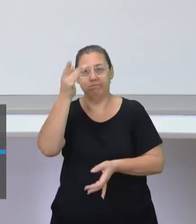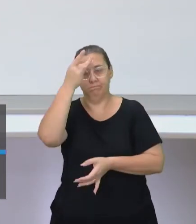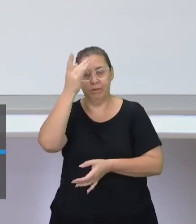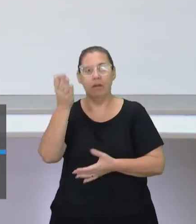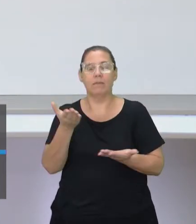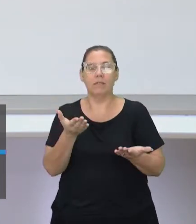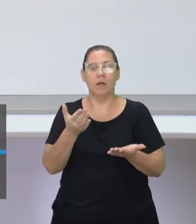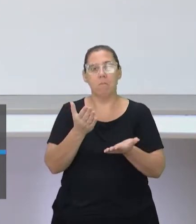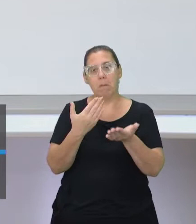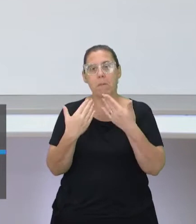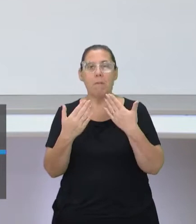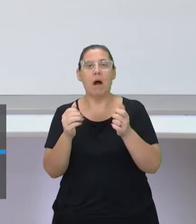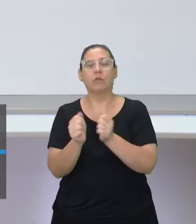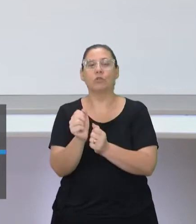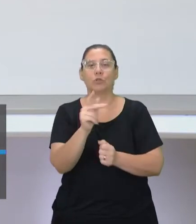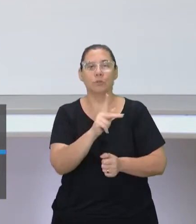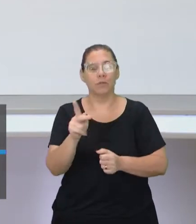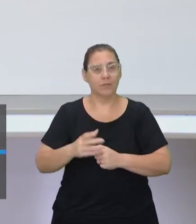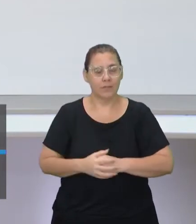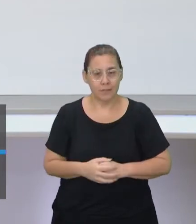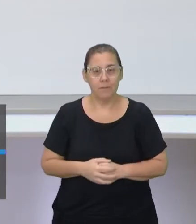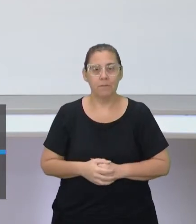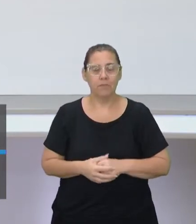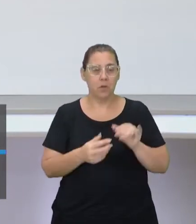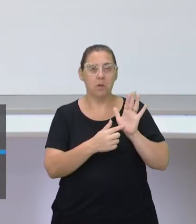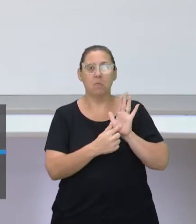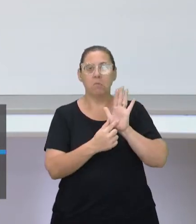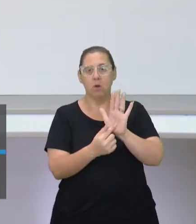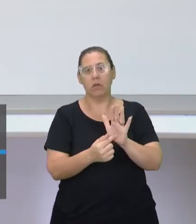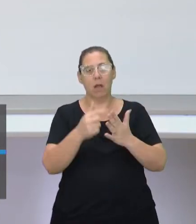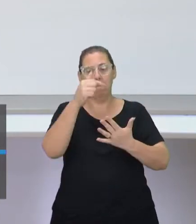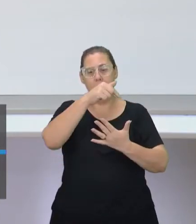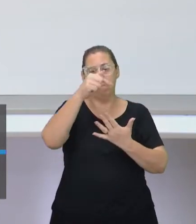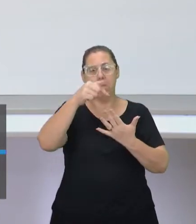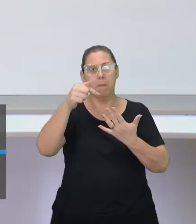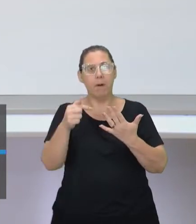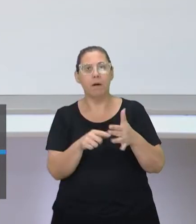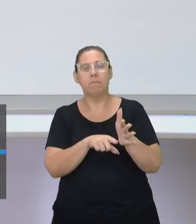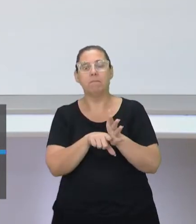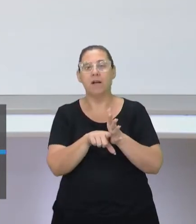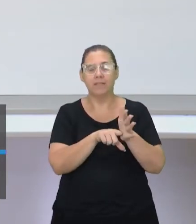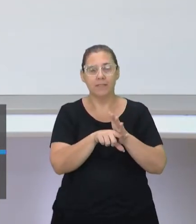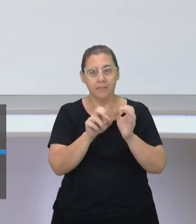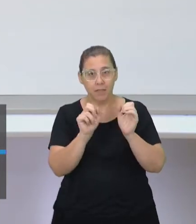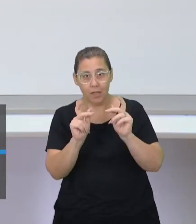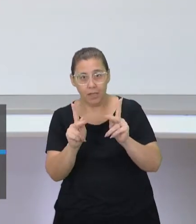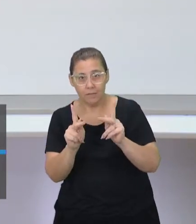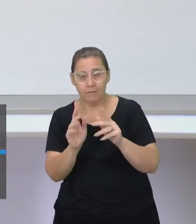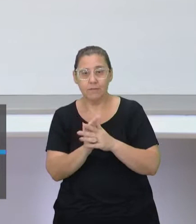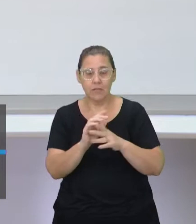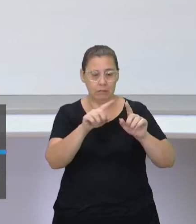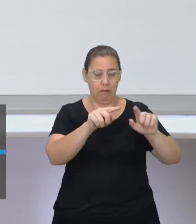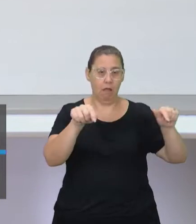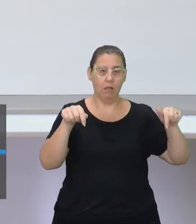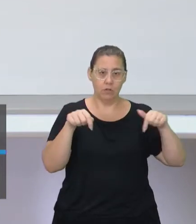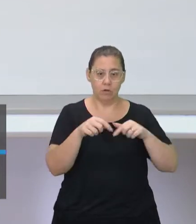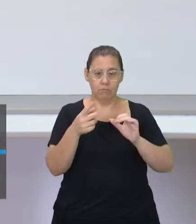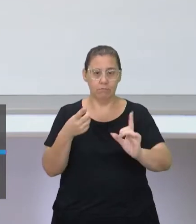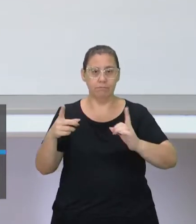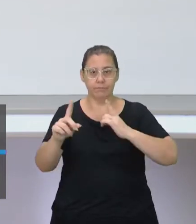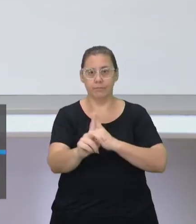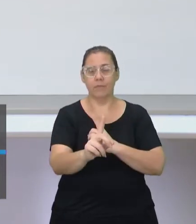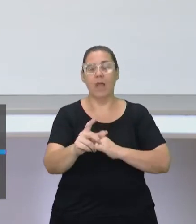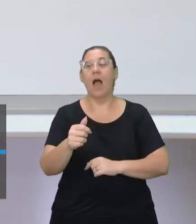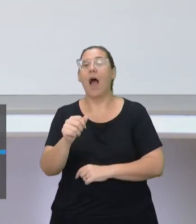o seu professor. Você começa a apresentar a sua pesquisa, certo? Sala de aula invertida, o aluno pesquisa